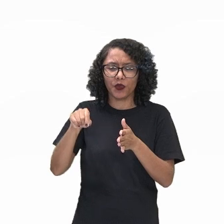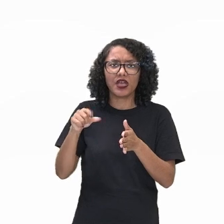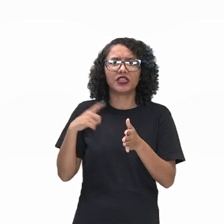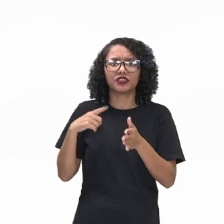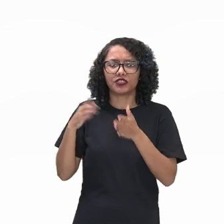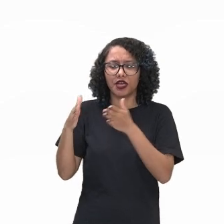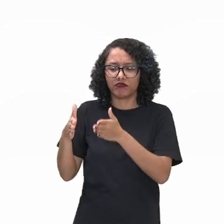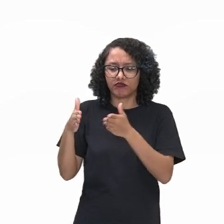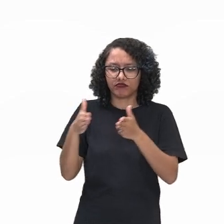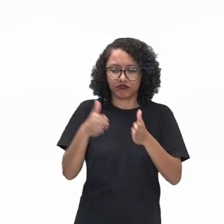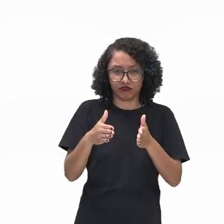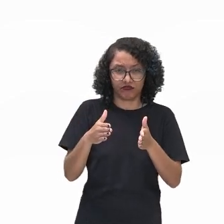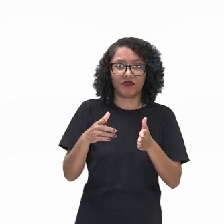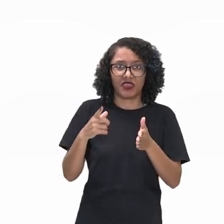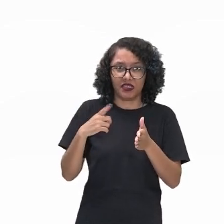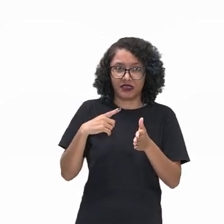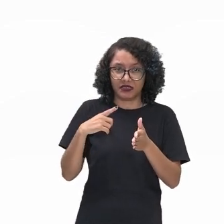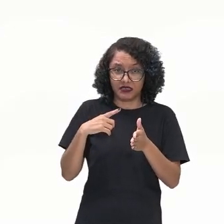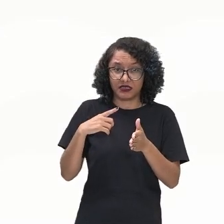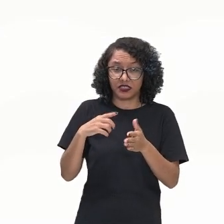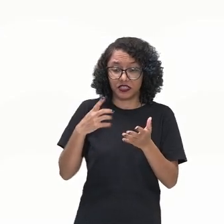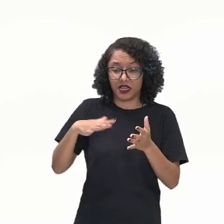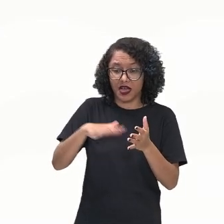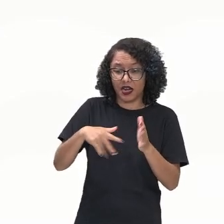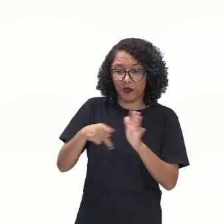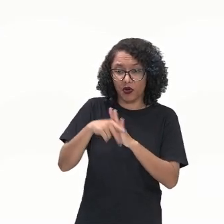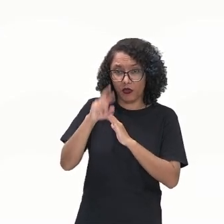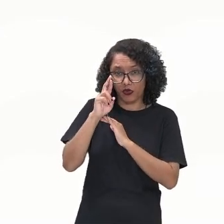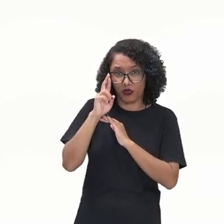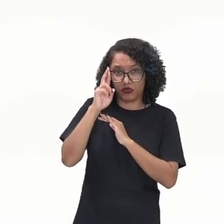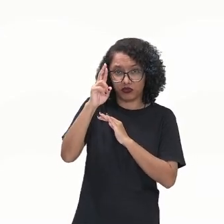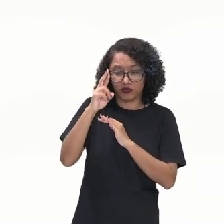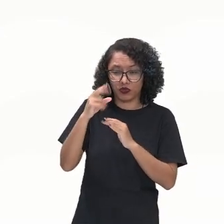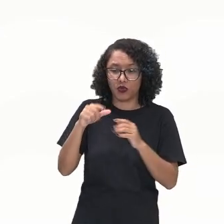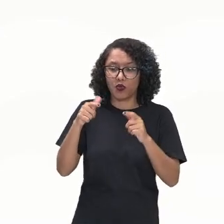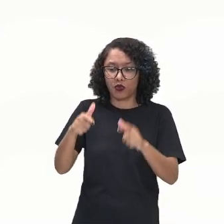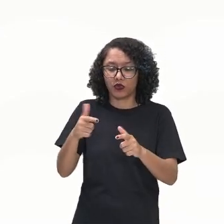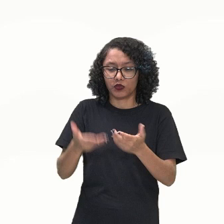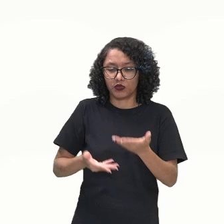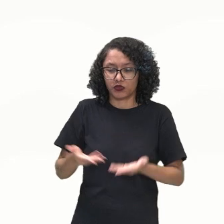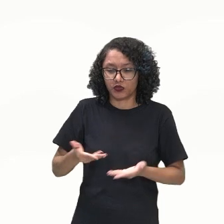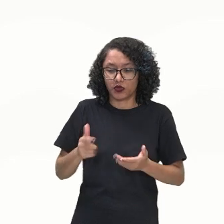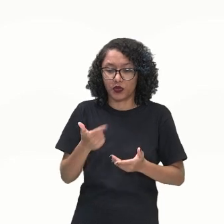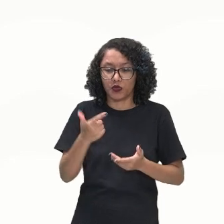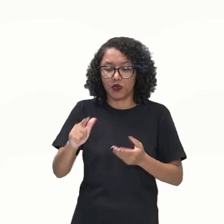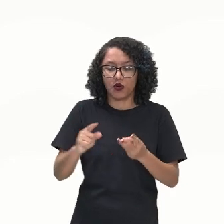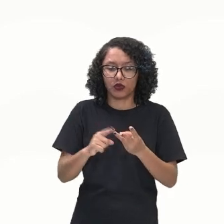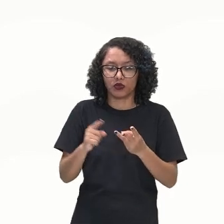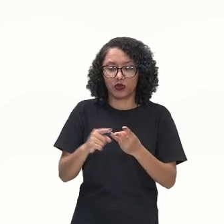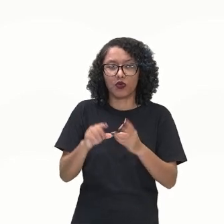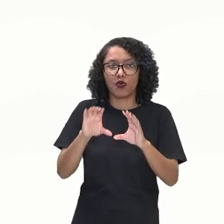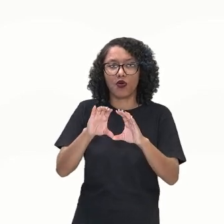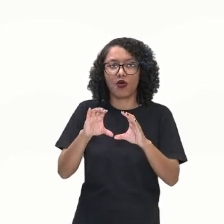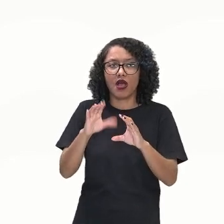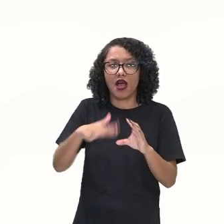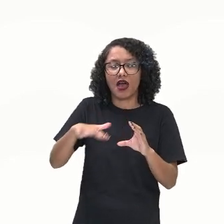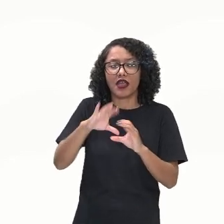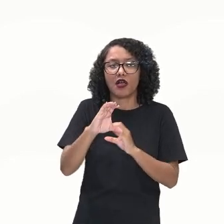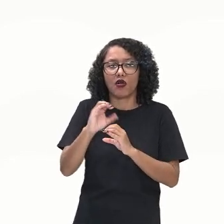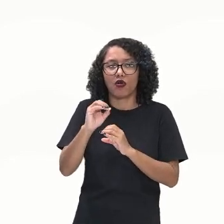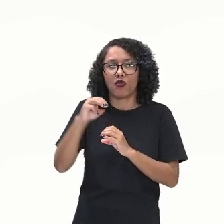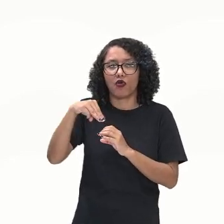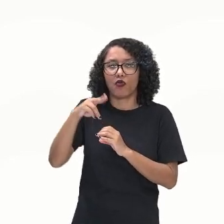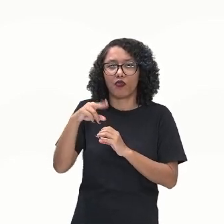partes? A gente vai ter ali o manso senhorial, o manso servil e o manso comunal. Essas terras